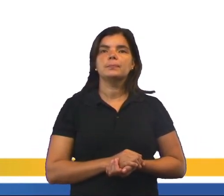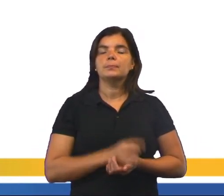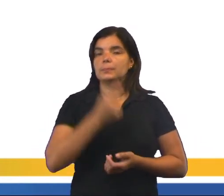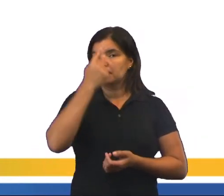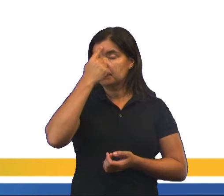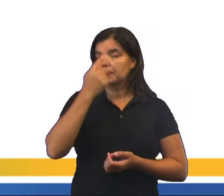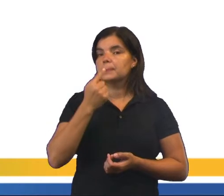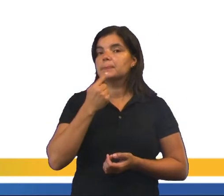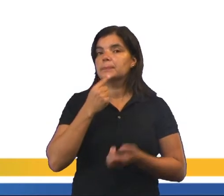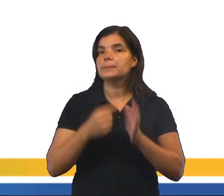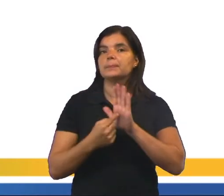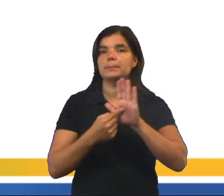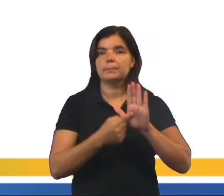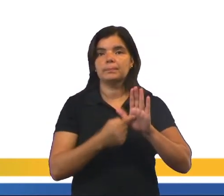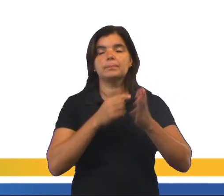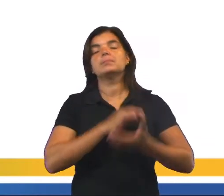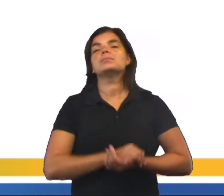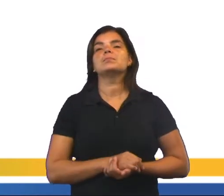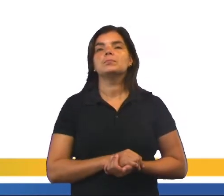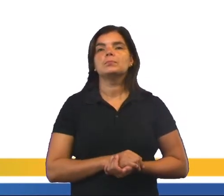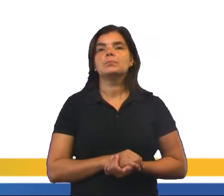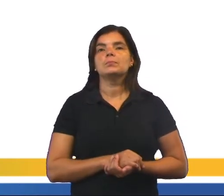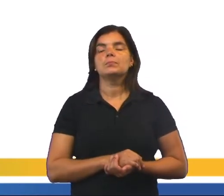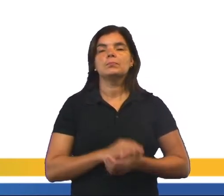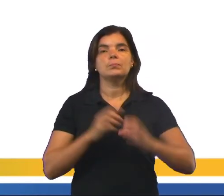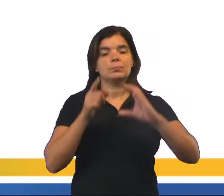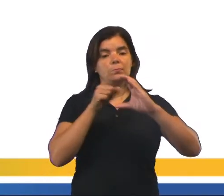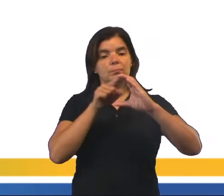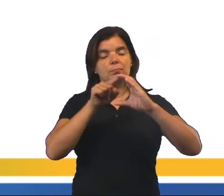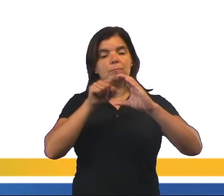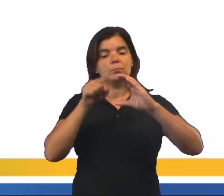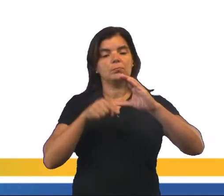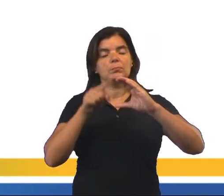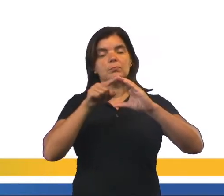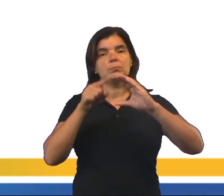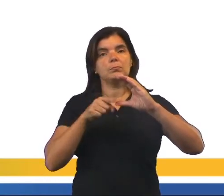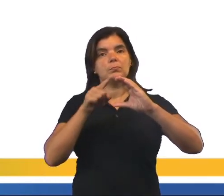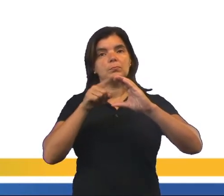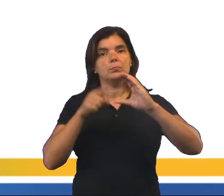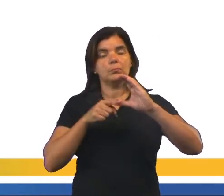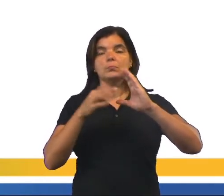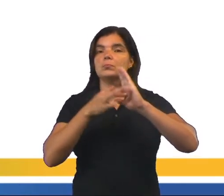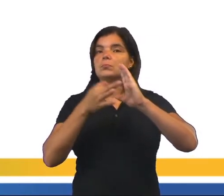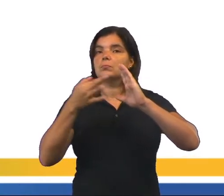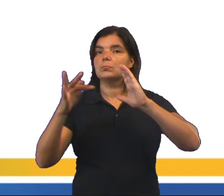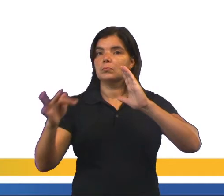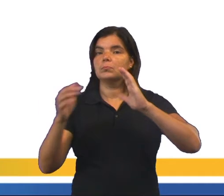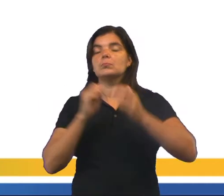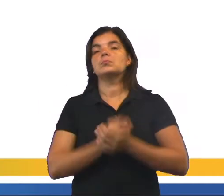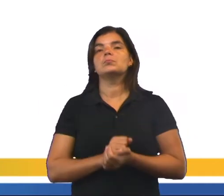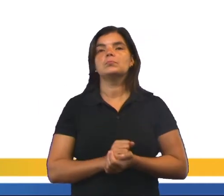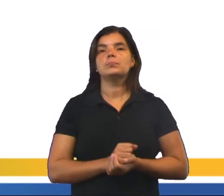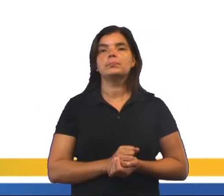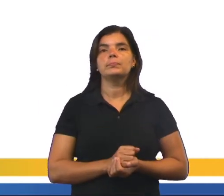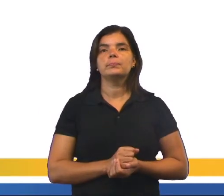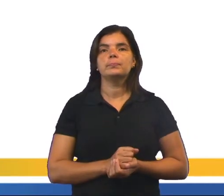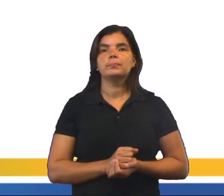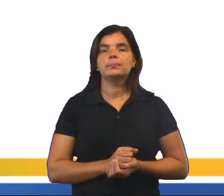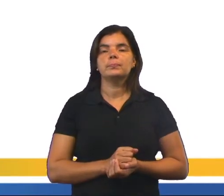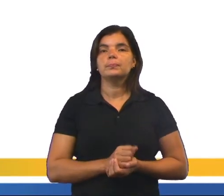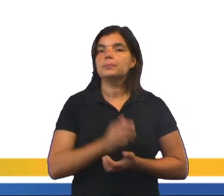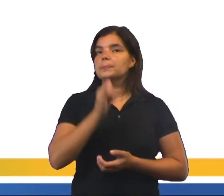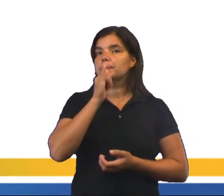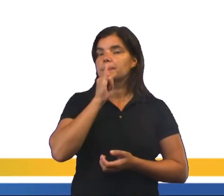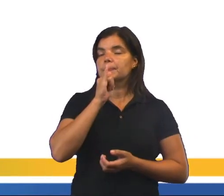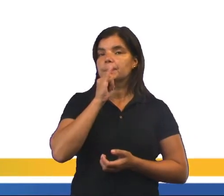Olha aqui. Né? Então, a circunferência, nossa fórmula ficou definida assim, então, agora.